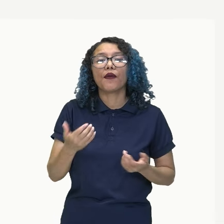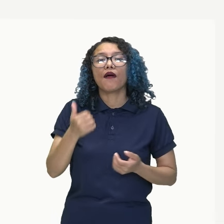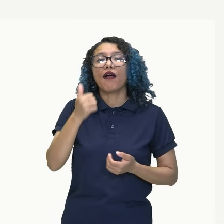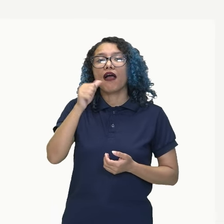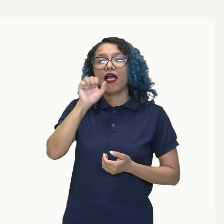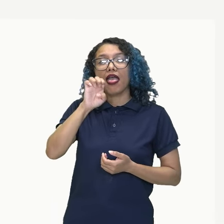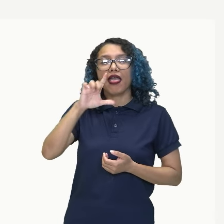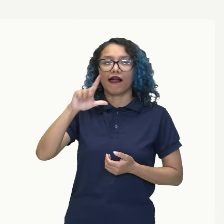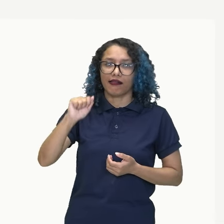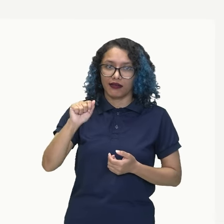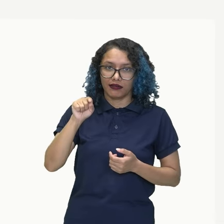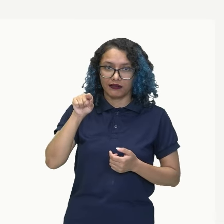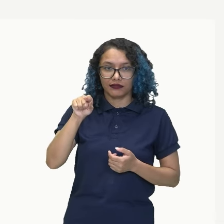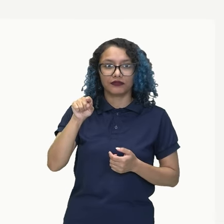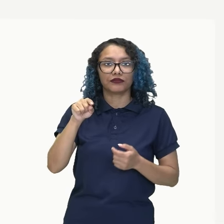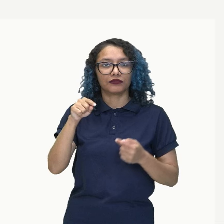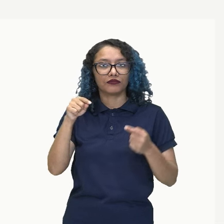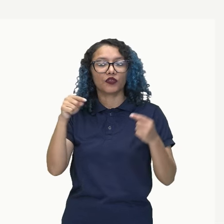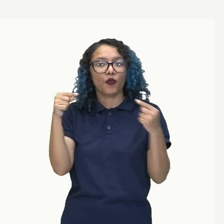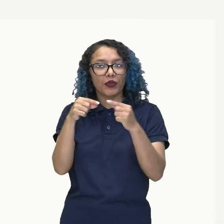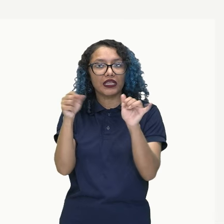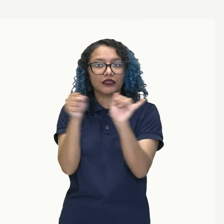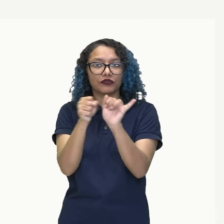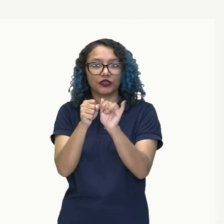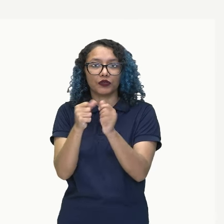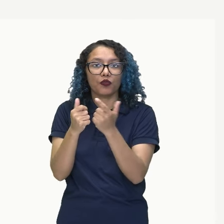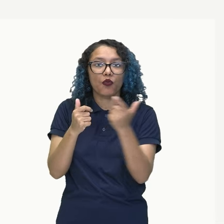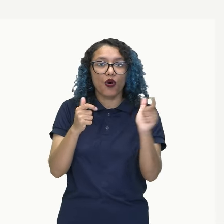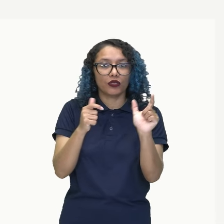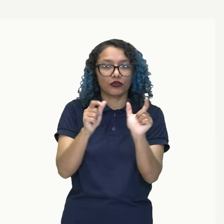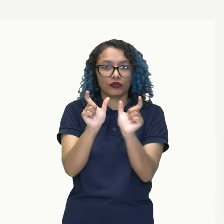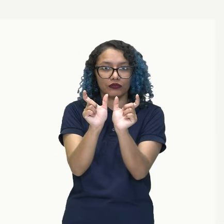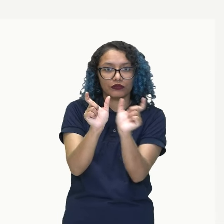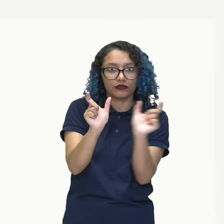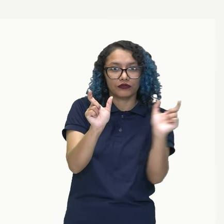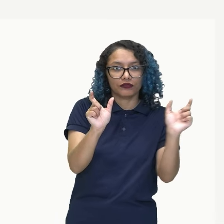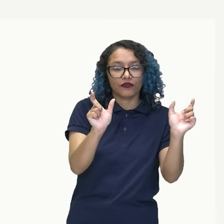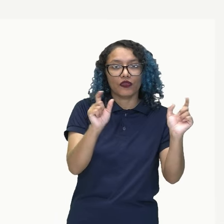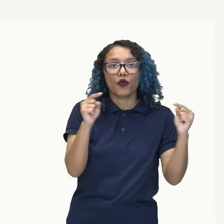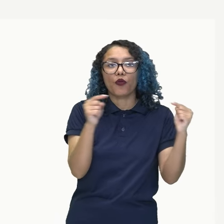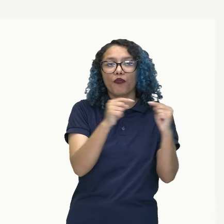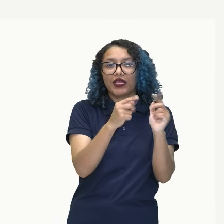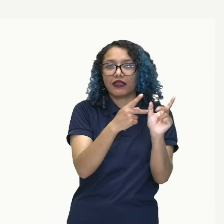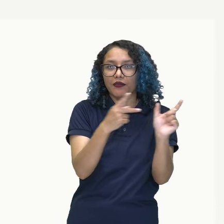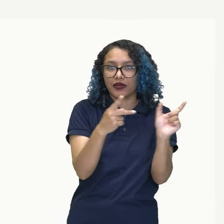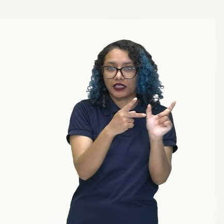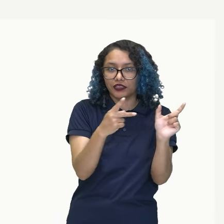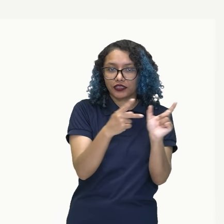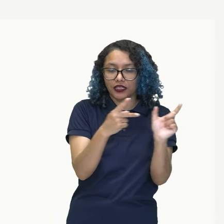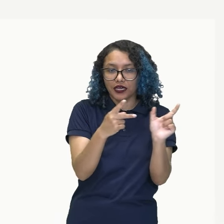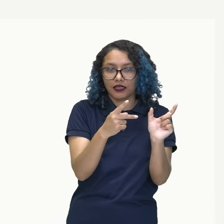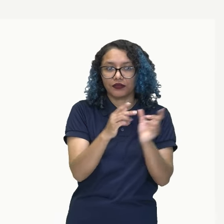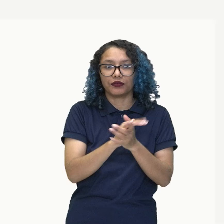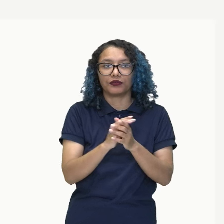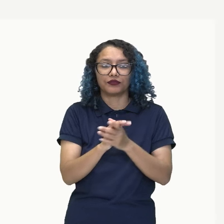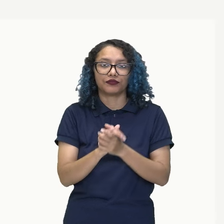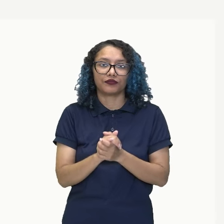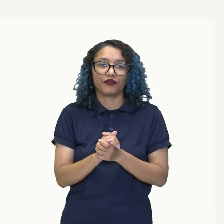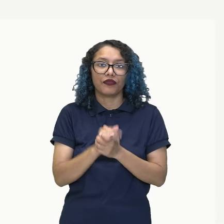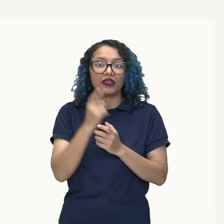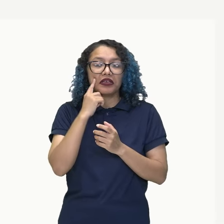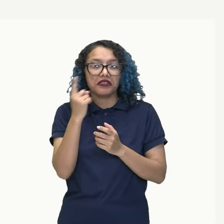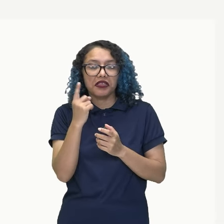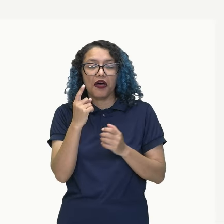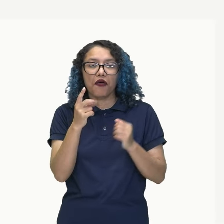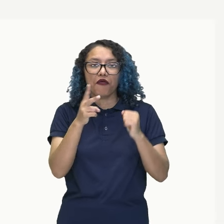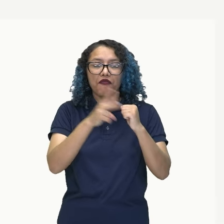sujeito. Todo esse restante aqui é predicado. Nota que essas análises aí de complemento, de verbo,